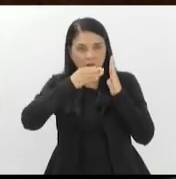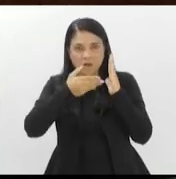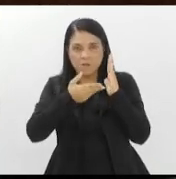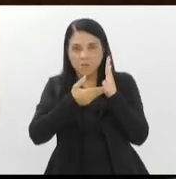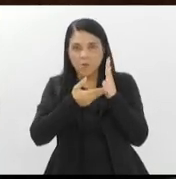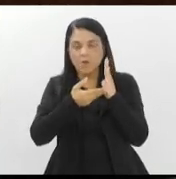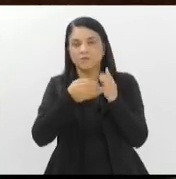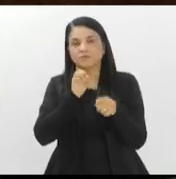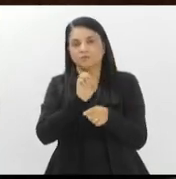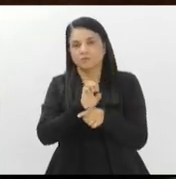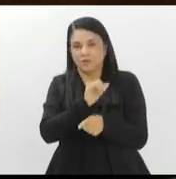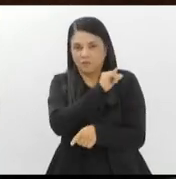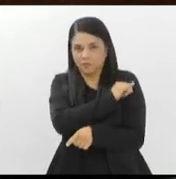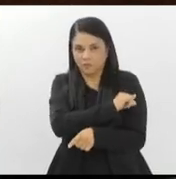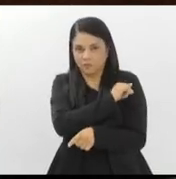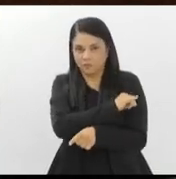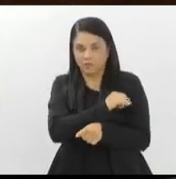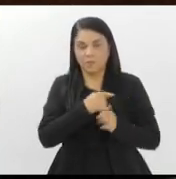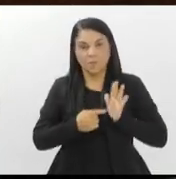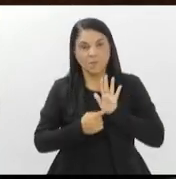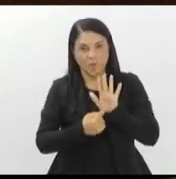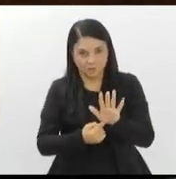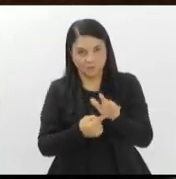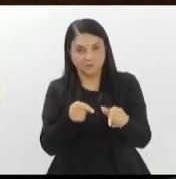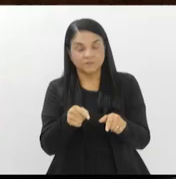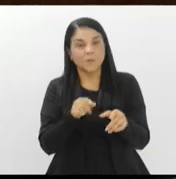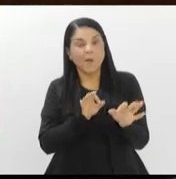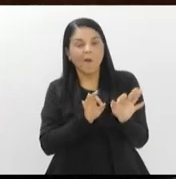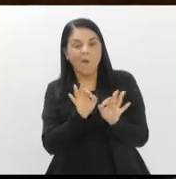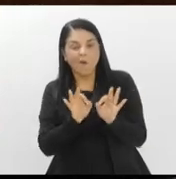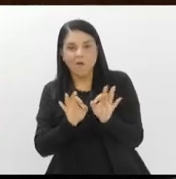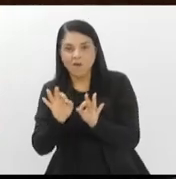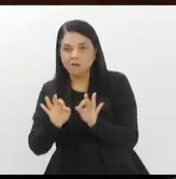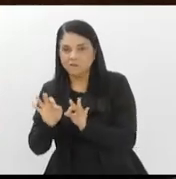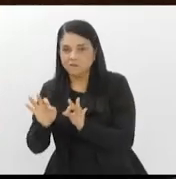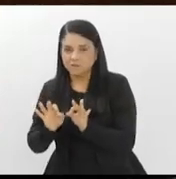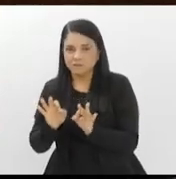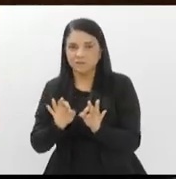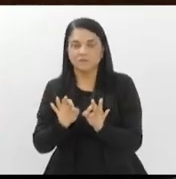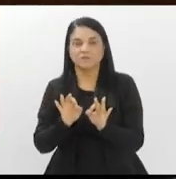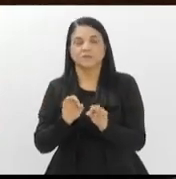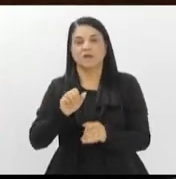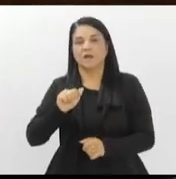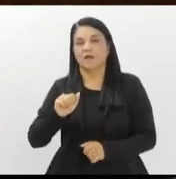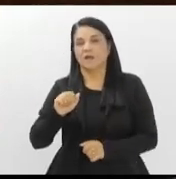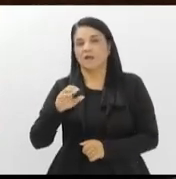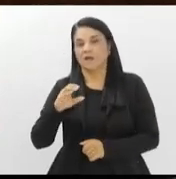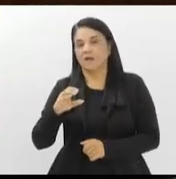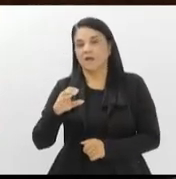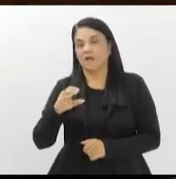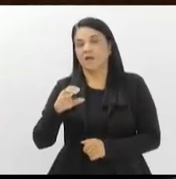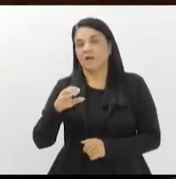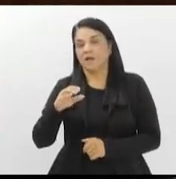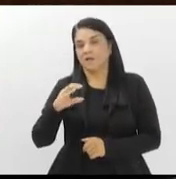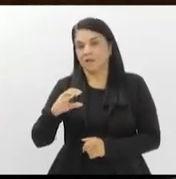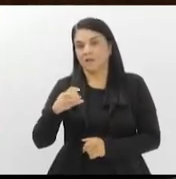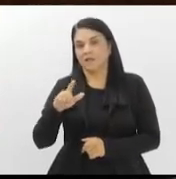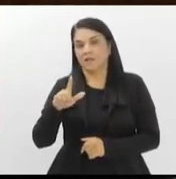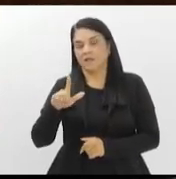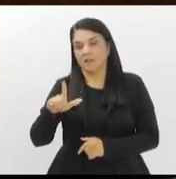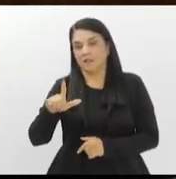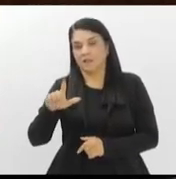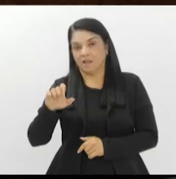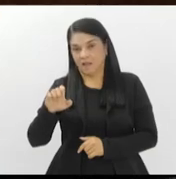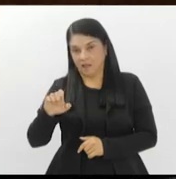nosso estado, e também a organização através da Aquilerge. Também destacar, presidenta